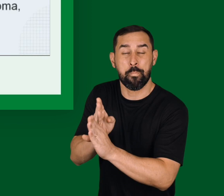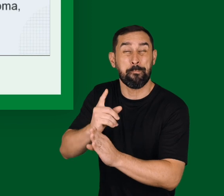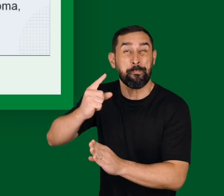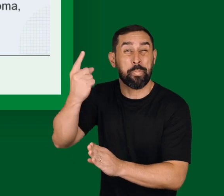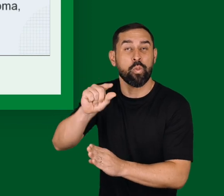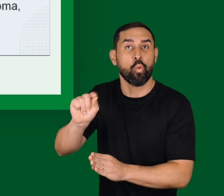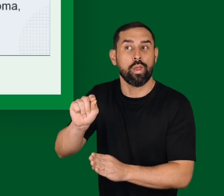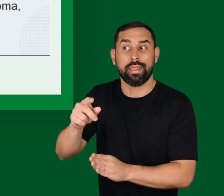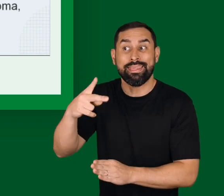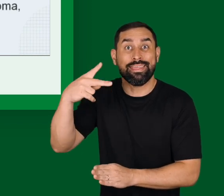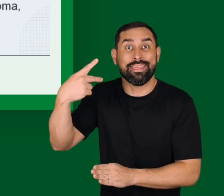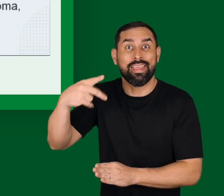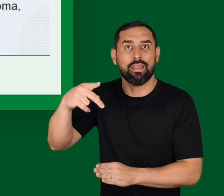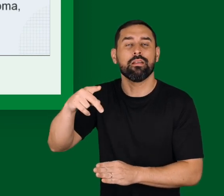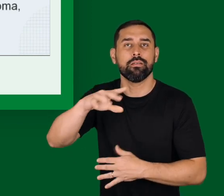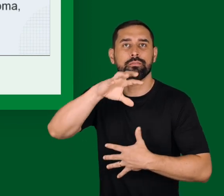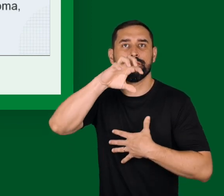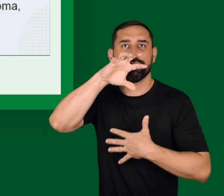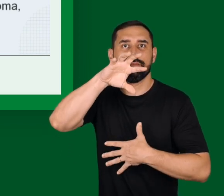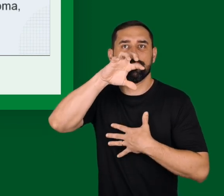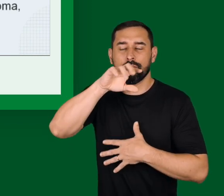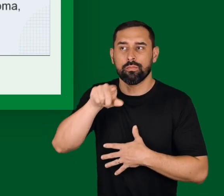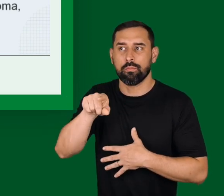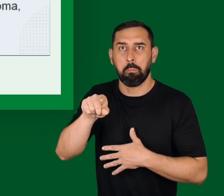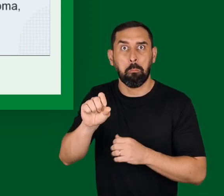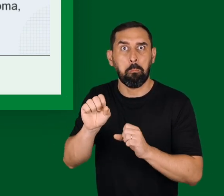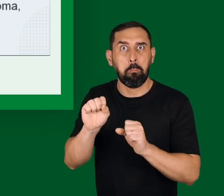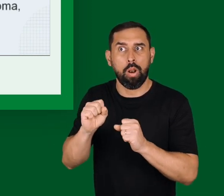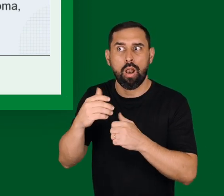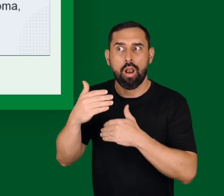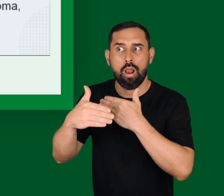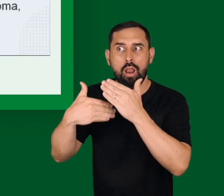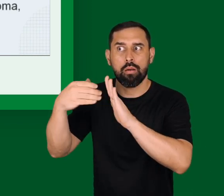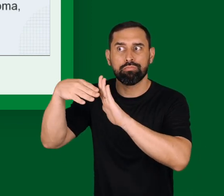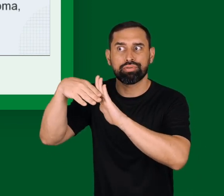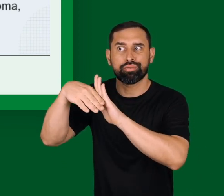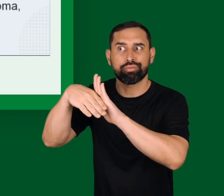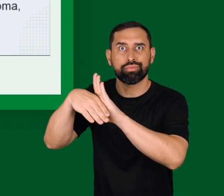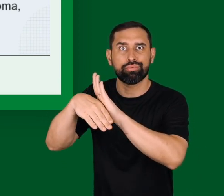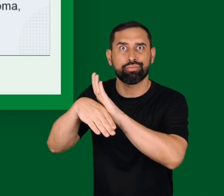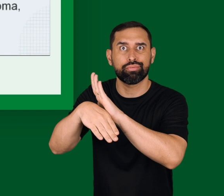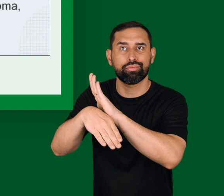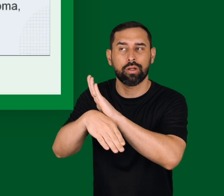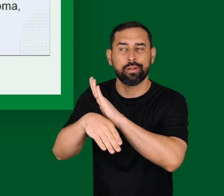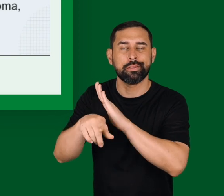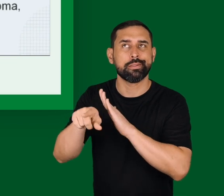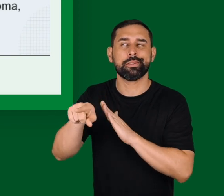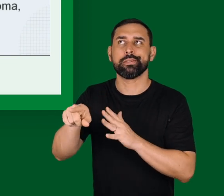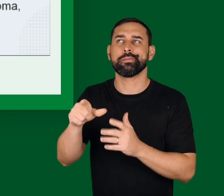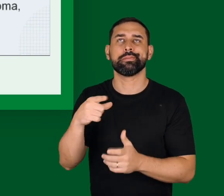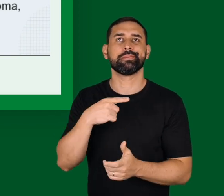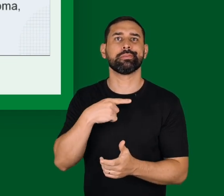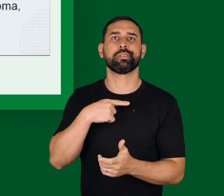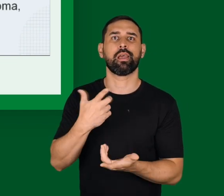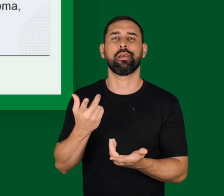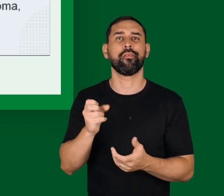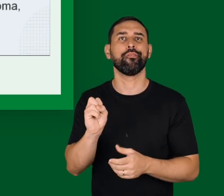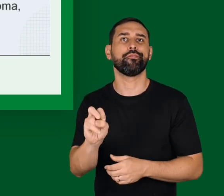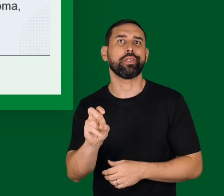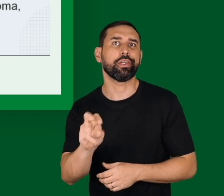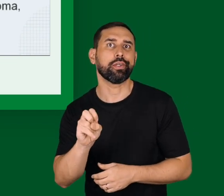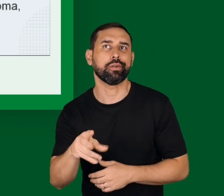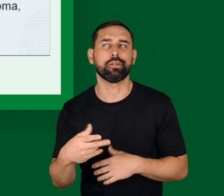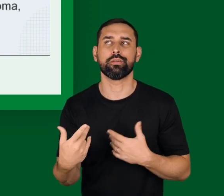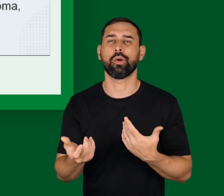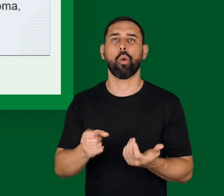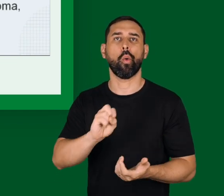identifica, primeira coisa, né, a parte respiratória, identificou que essa criança tem o risco de Uma criança que